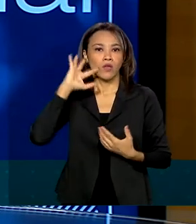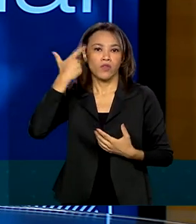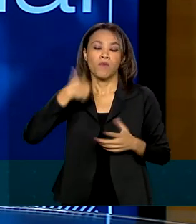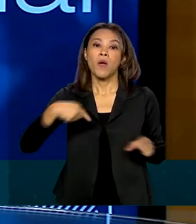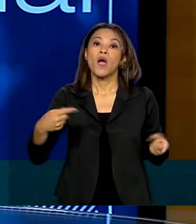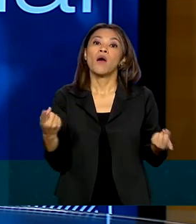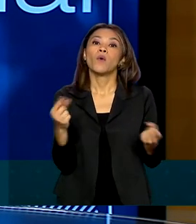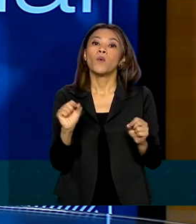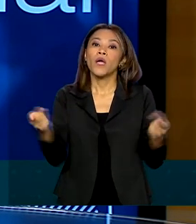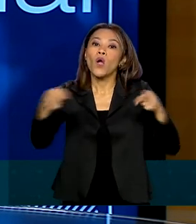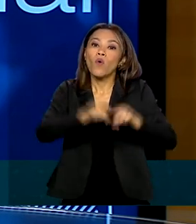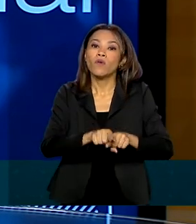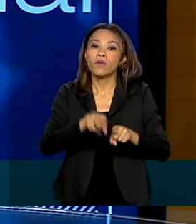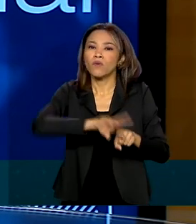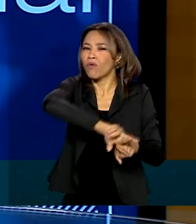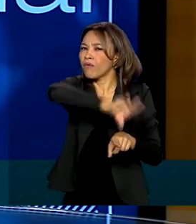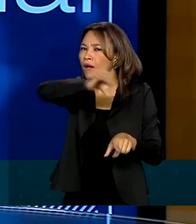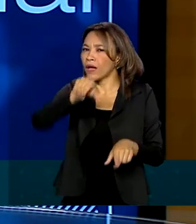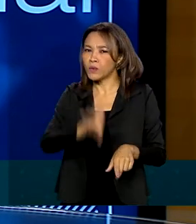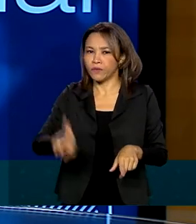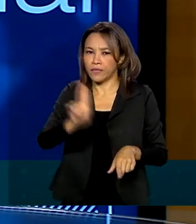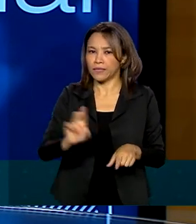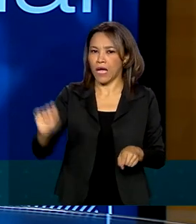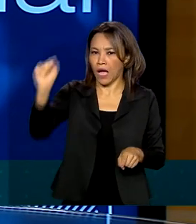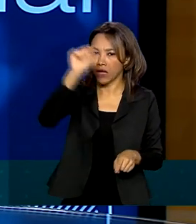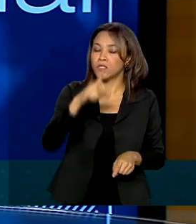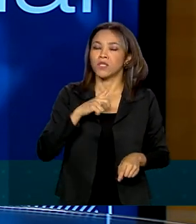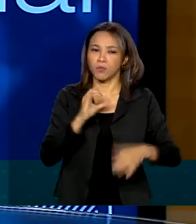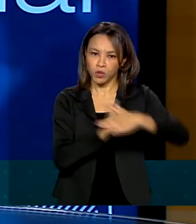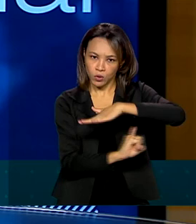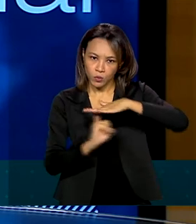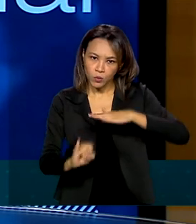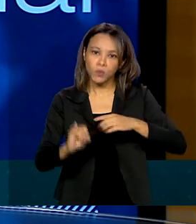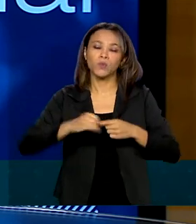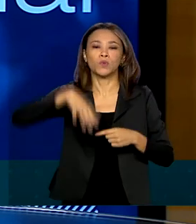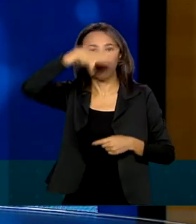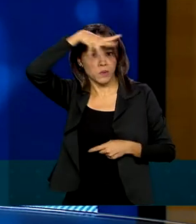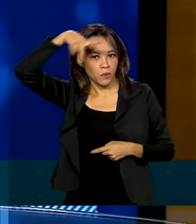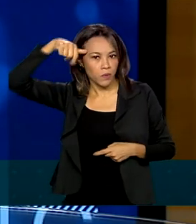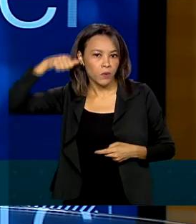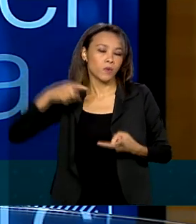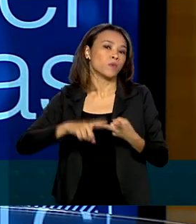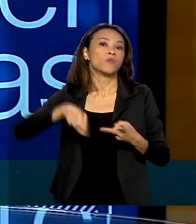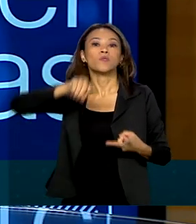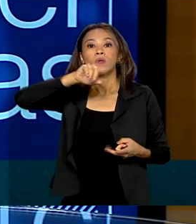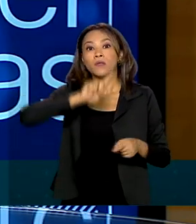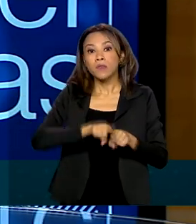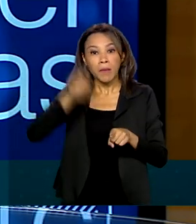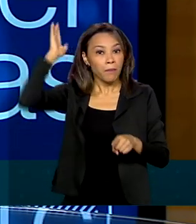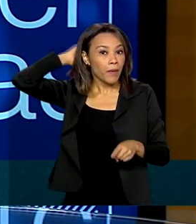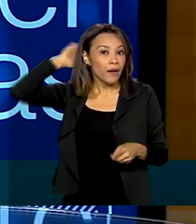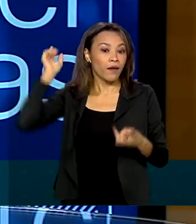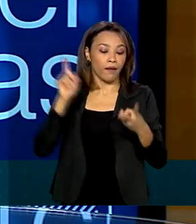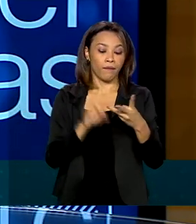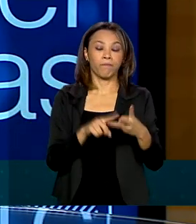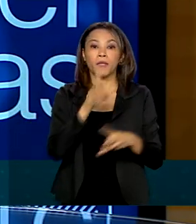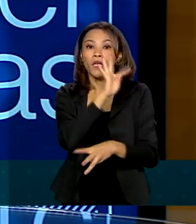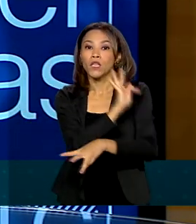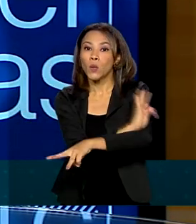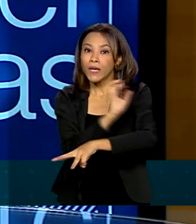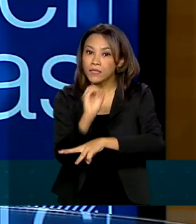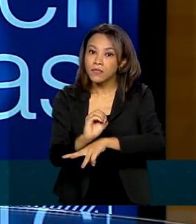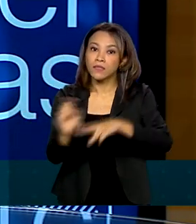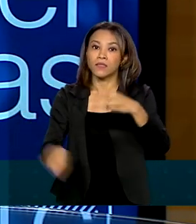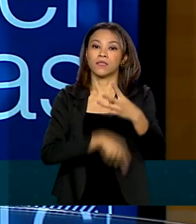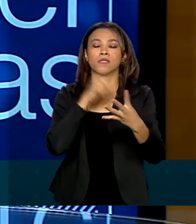com as universidades. Nós temos convênio com o Instituto Federal do Mato Grosso, Pará, Tocantins. Temos também com a